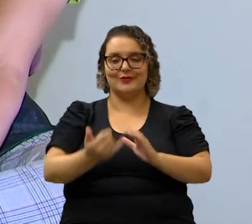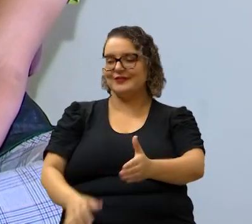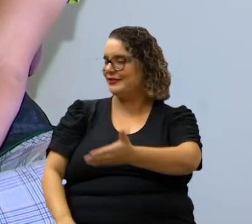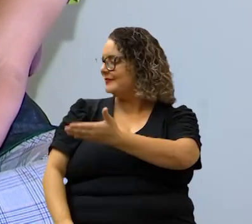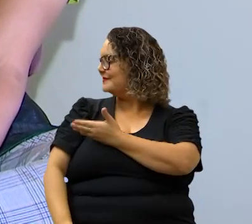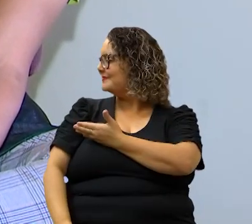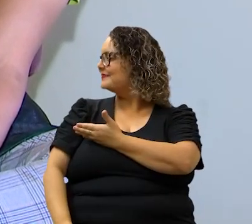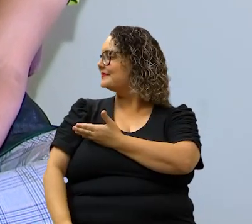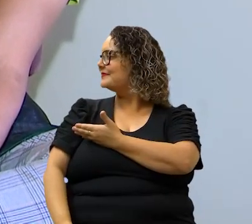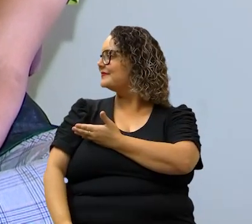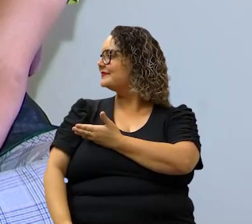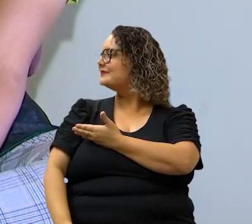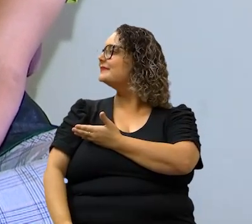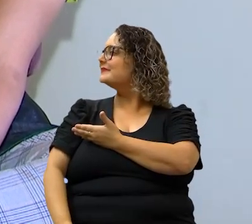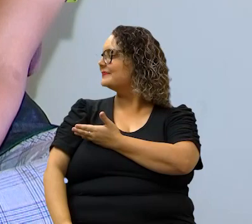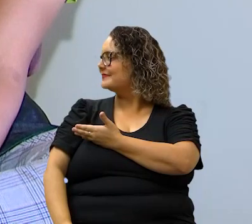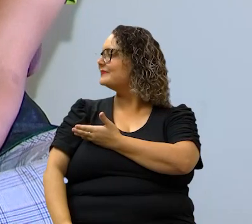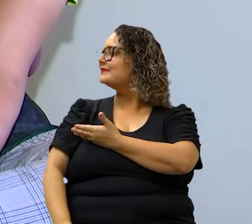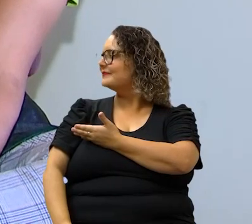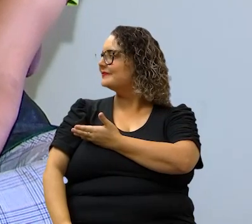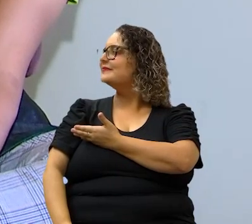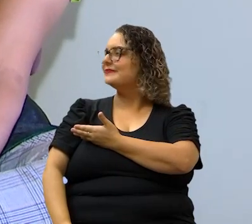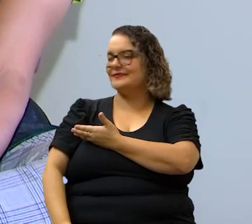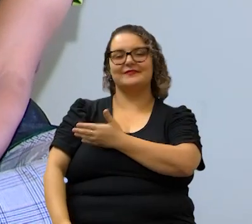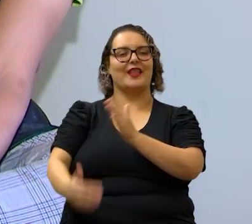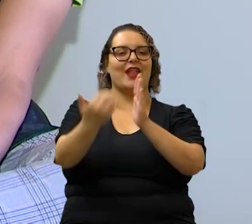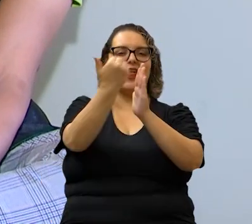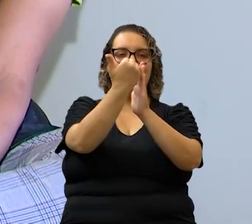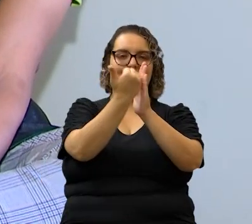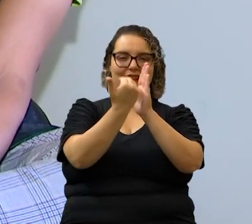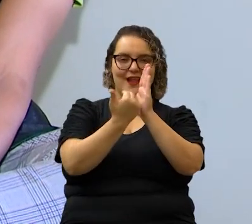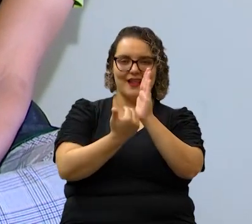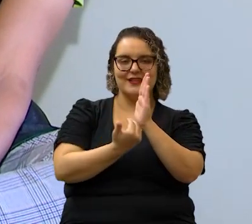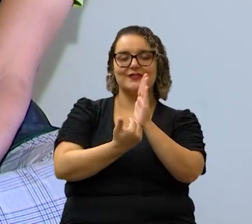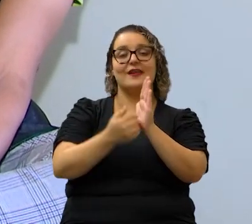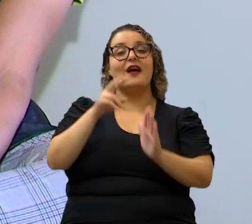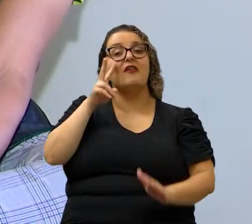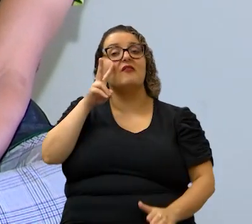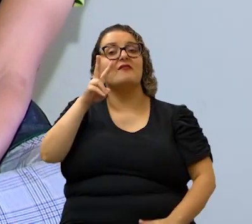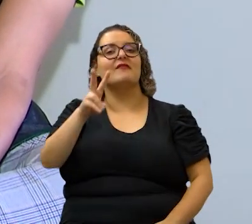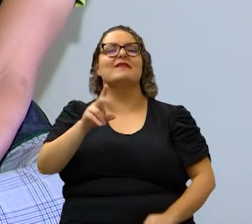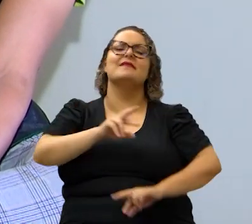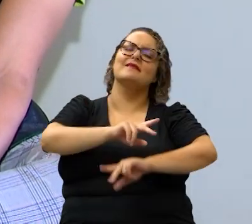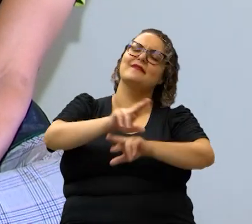lá, youtube.com/TV Câmara Campinas, entra na nossa playlist,